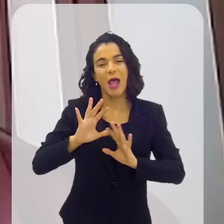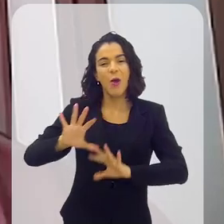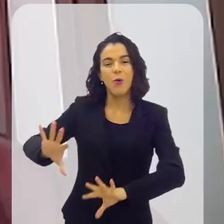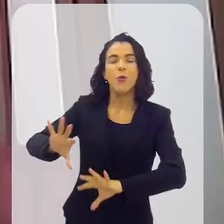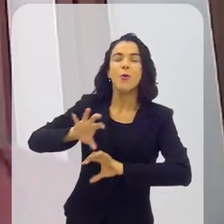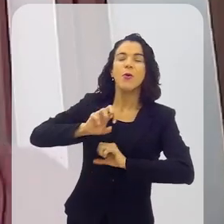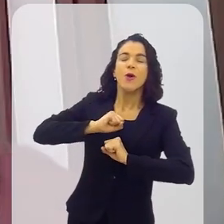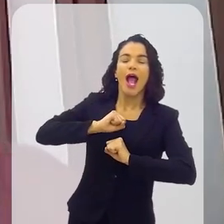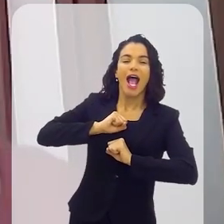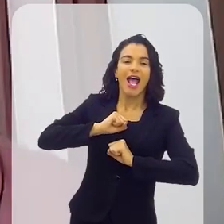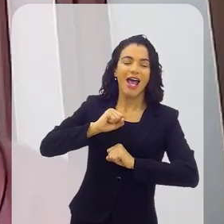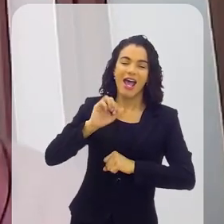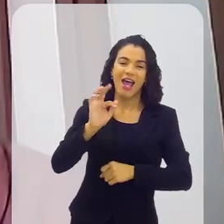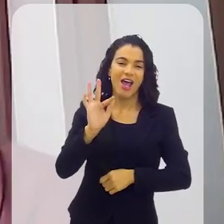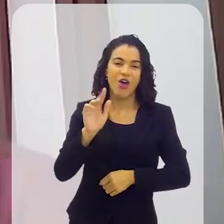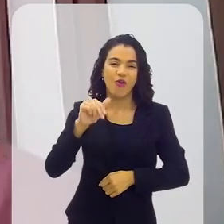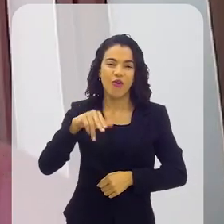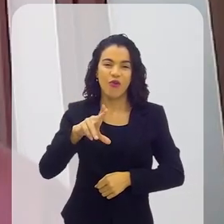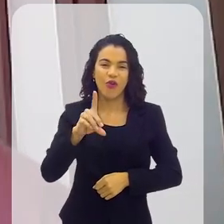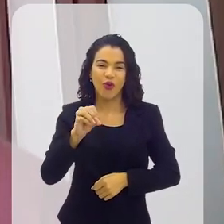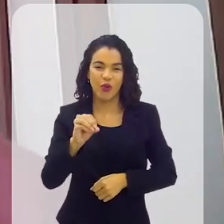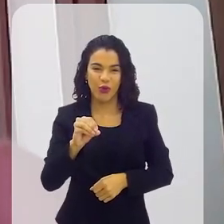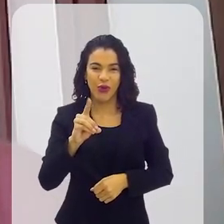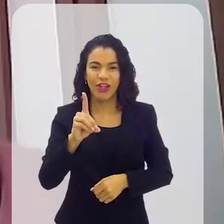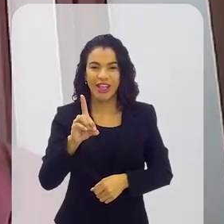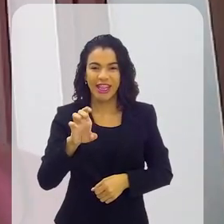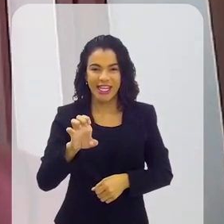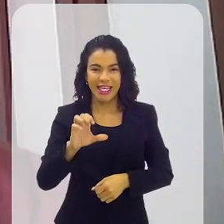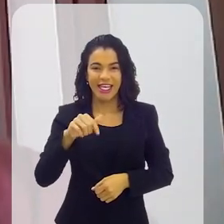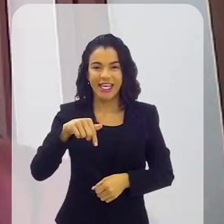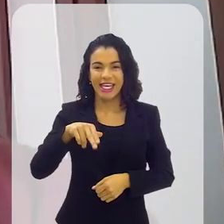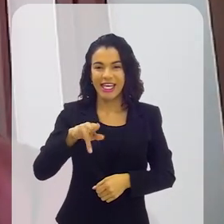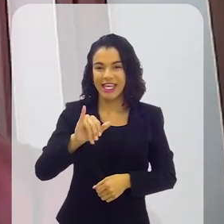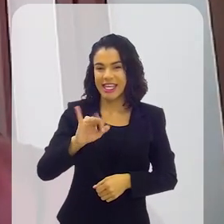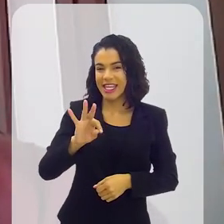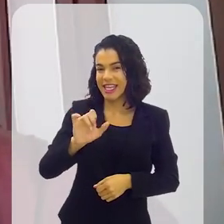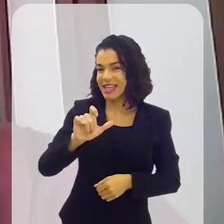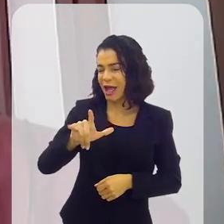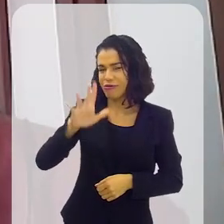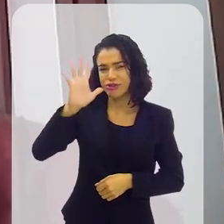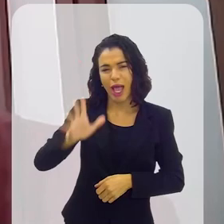de quintal desde quando eu fui naquela quarta-feira lá em 81.